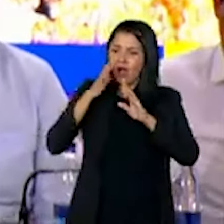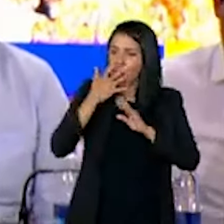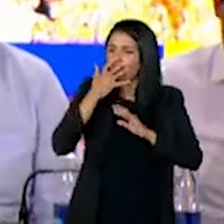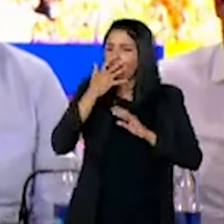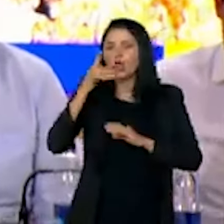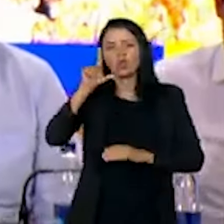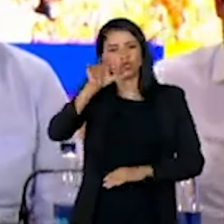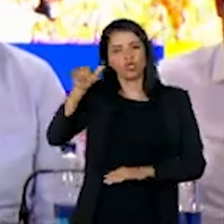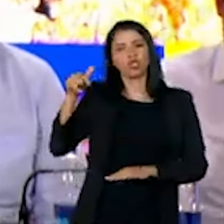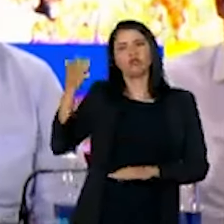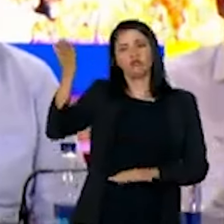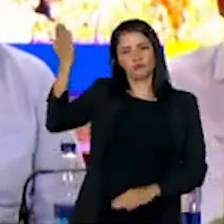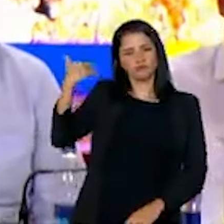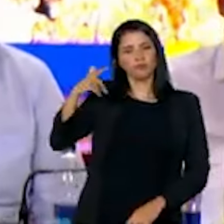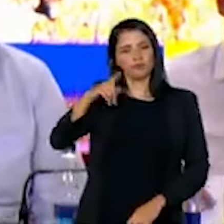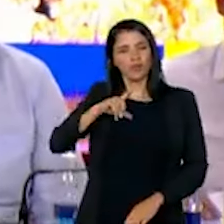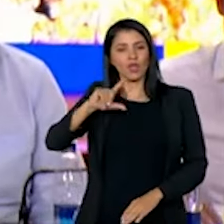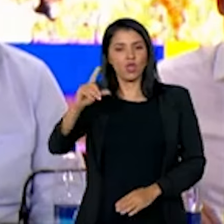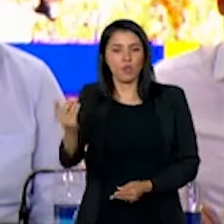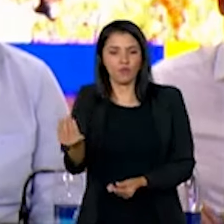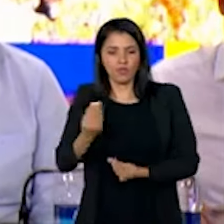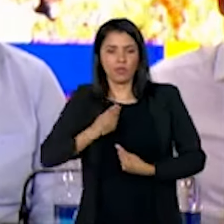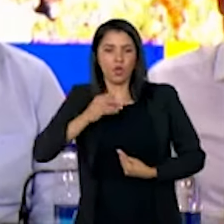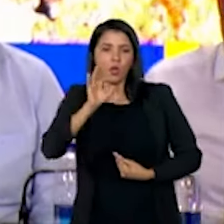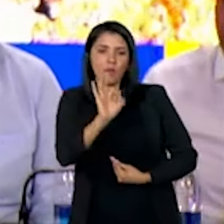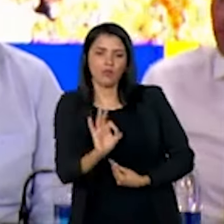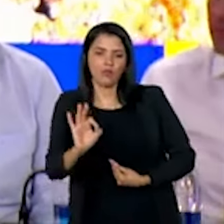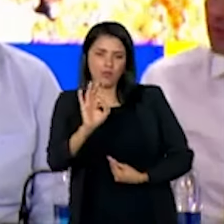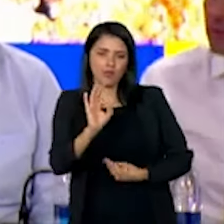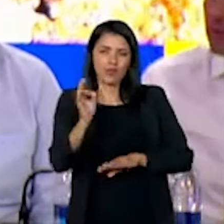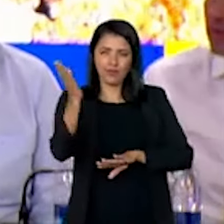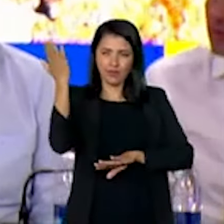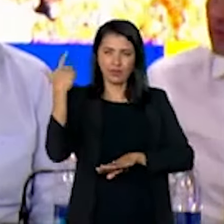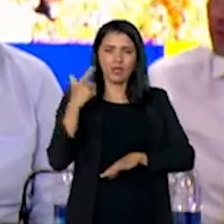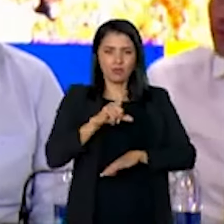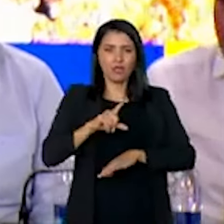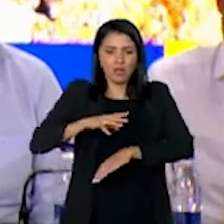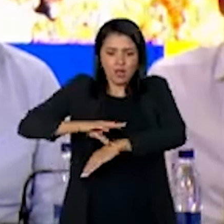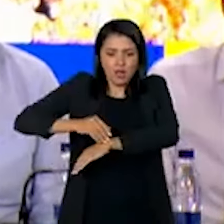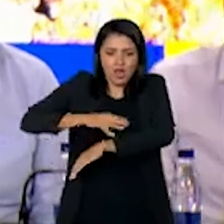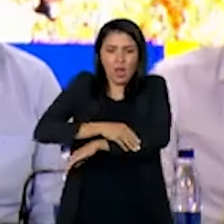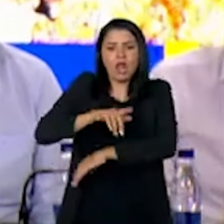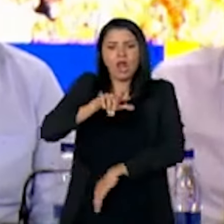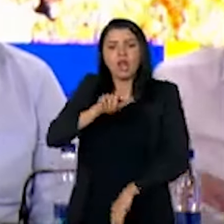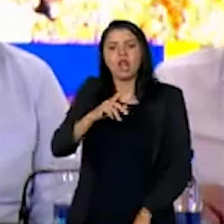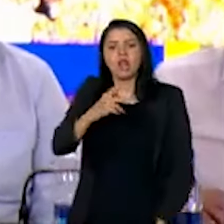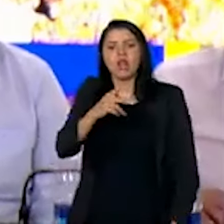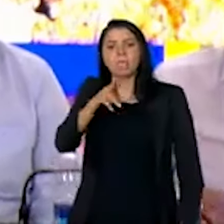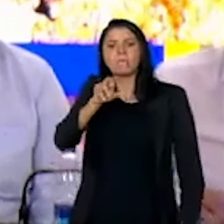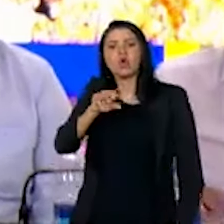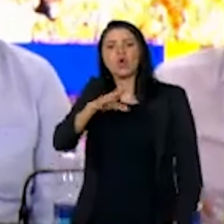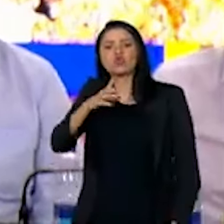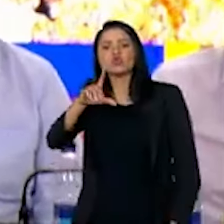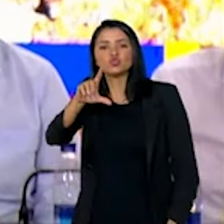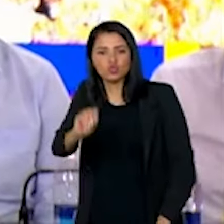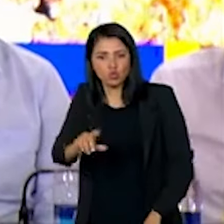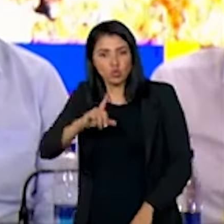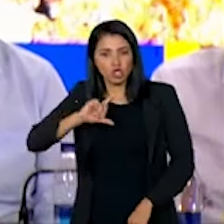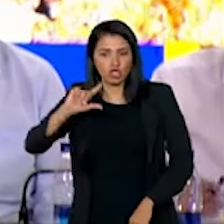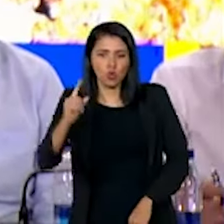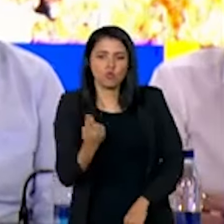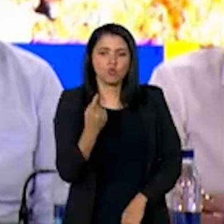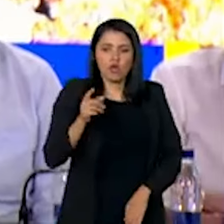naquele dia eu ganhei uma moeda, porque naquela época os leprosos tinham uma moeda para que